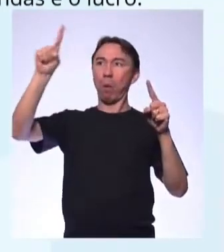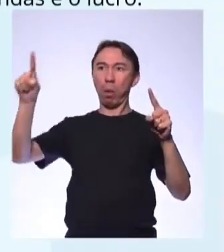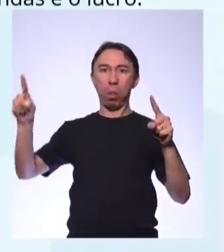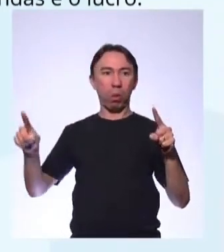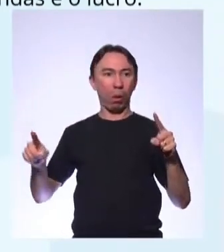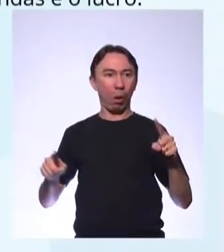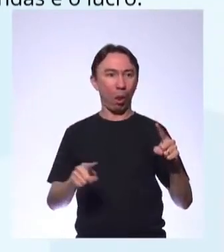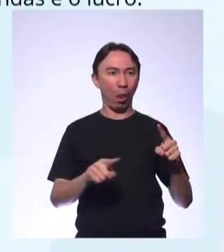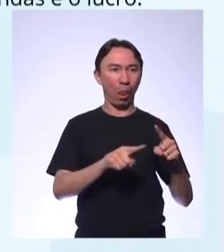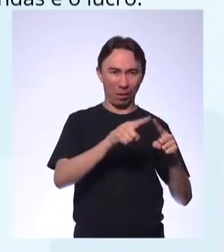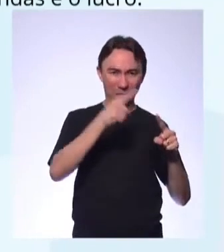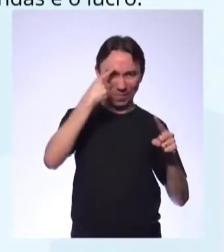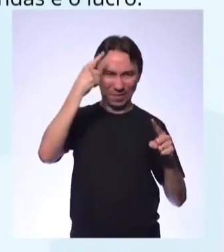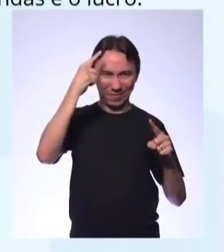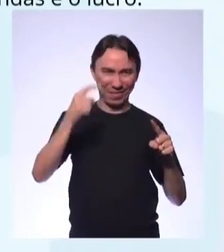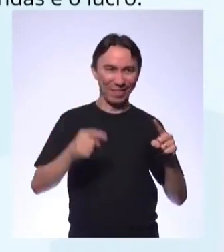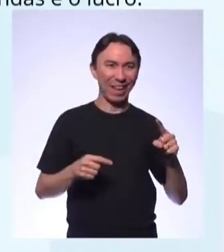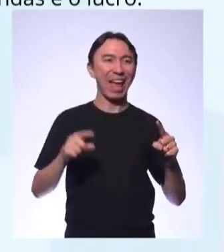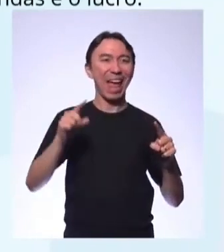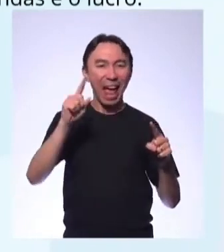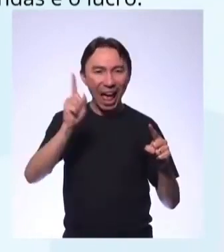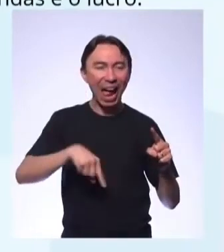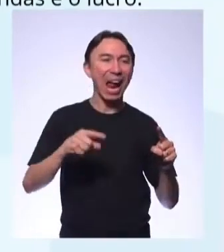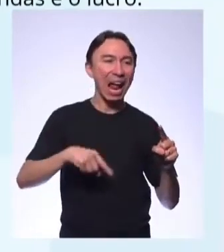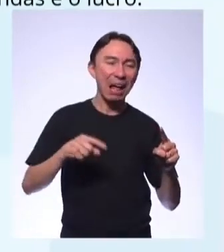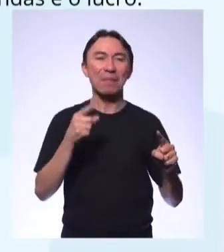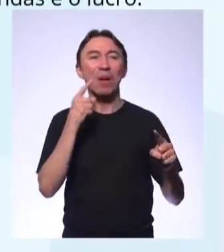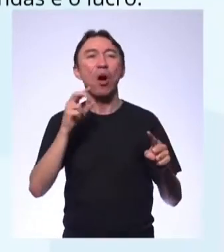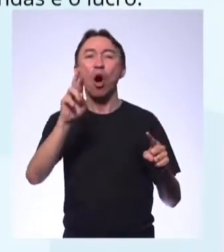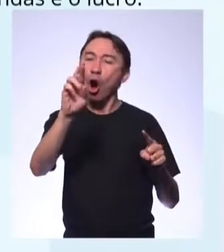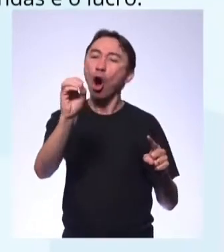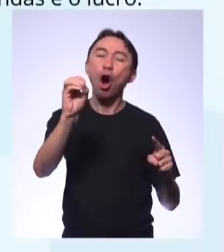né? Parecendo uma correia, isso aí é uma roca, né?